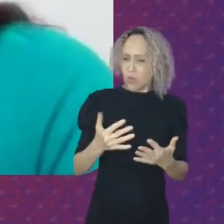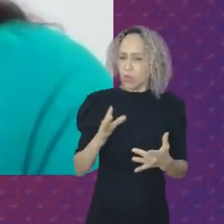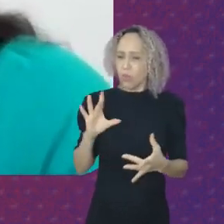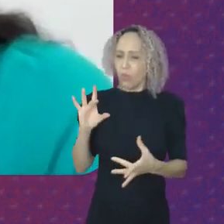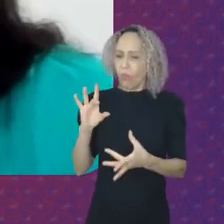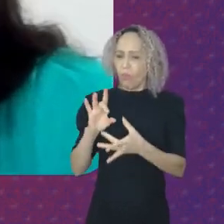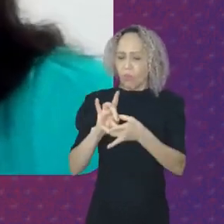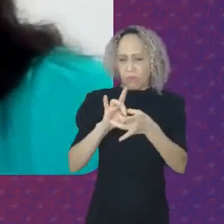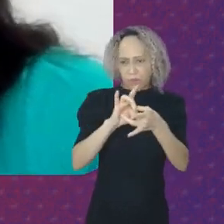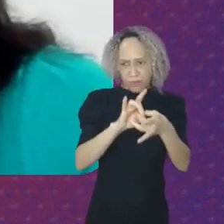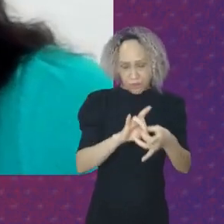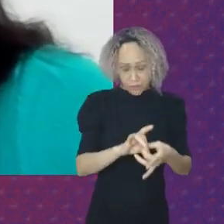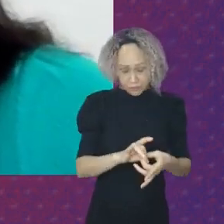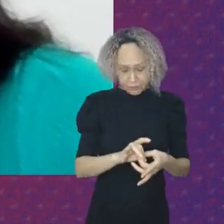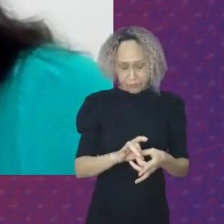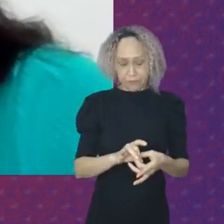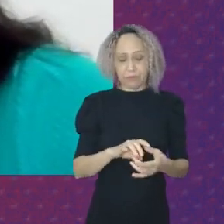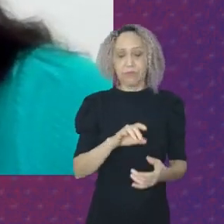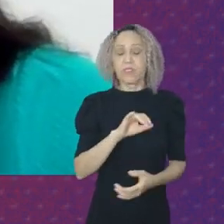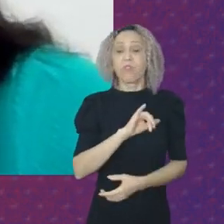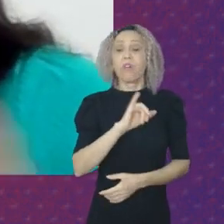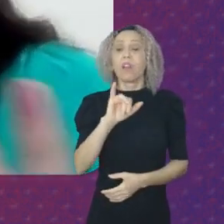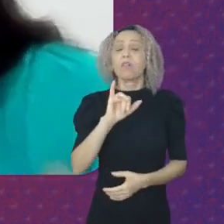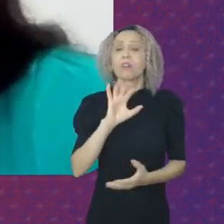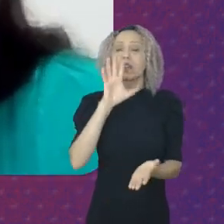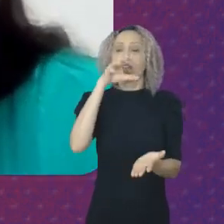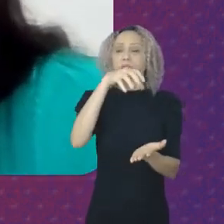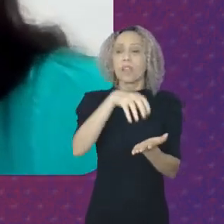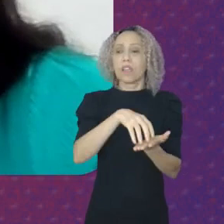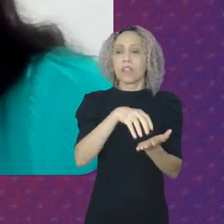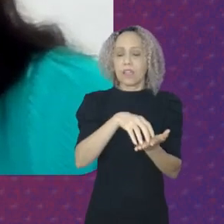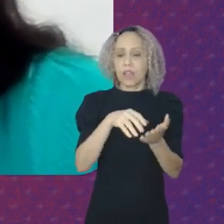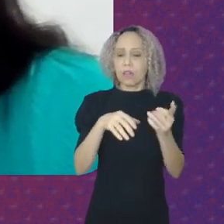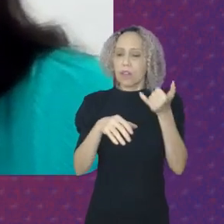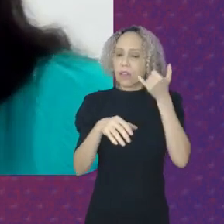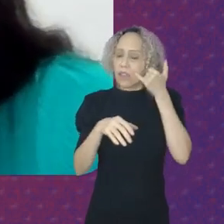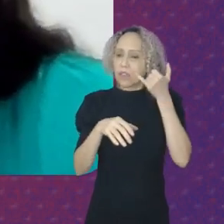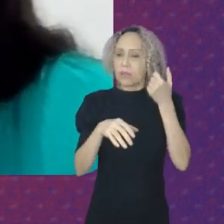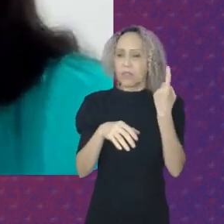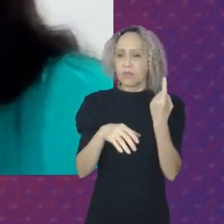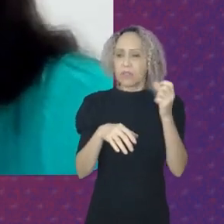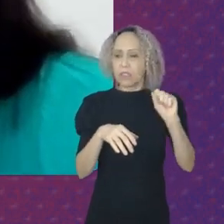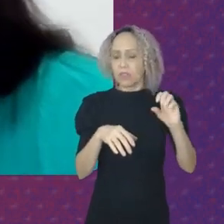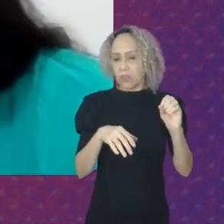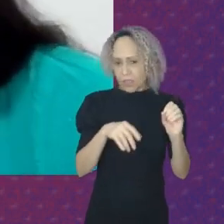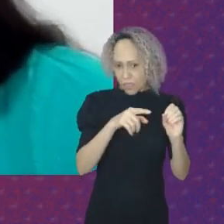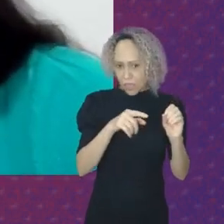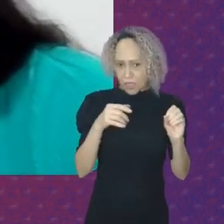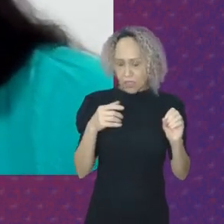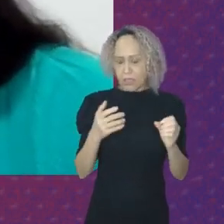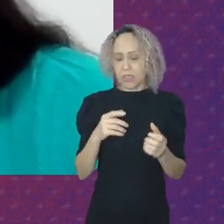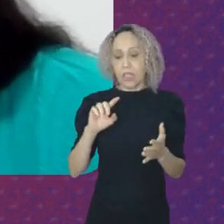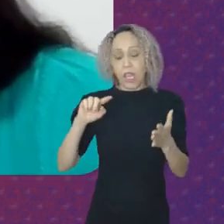queria colocar que a Central, ela não tem tanto material assim que a gente possa buscar